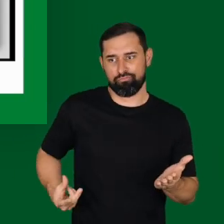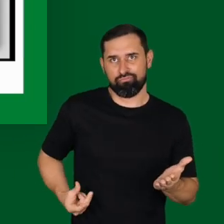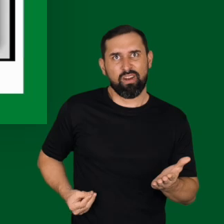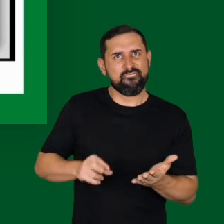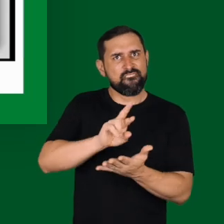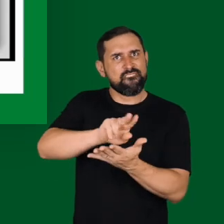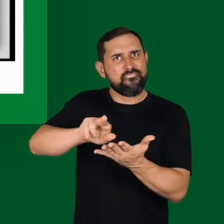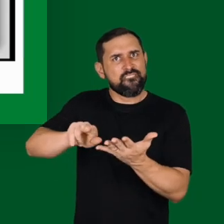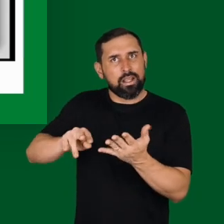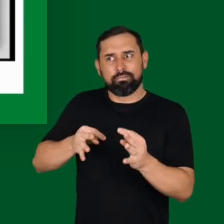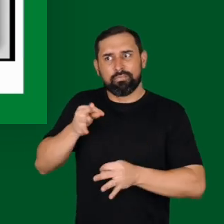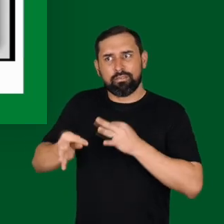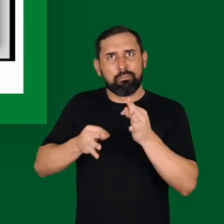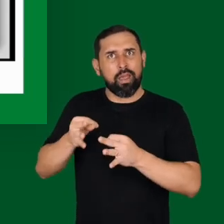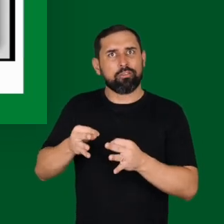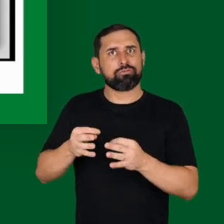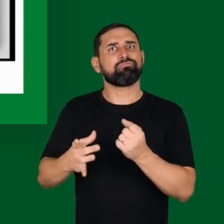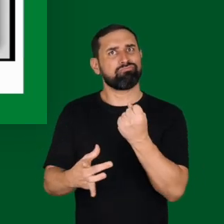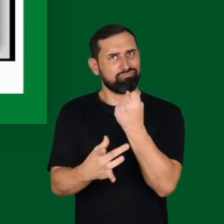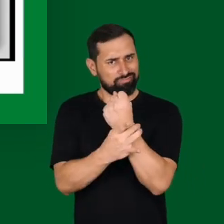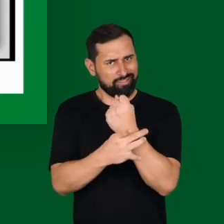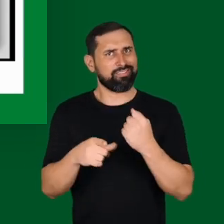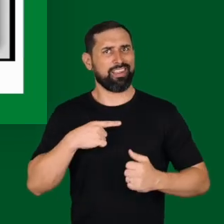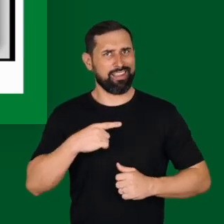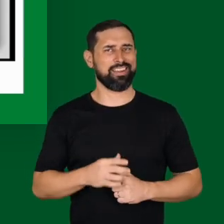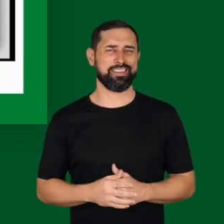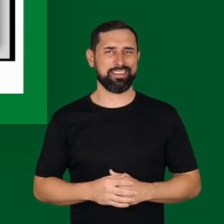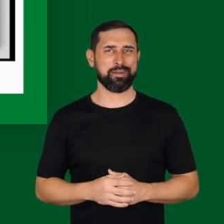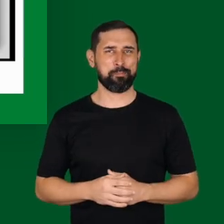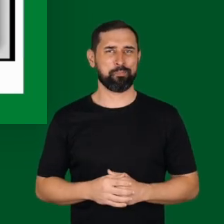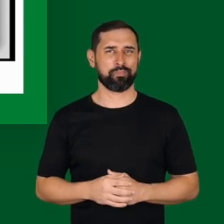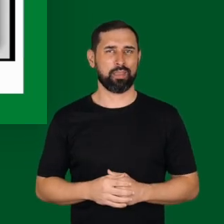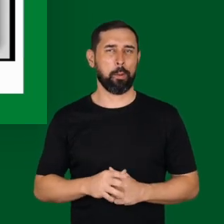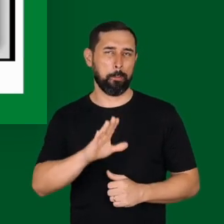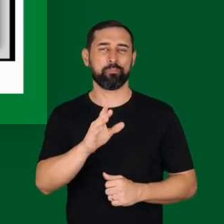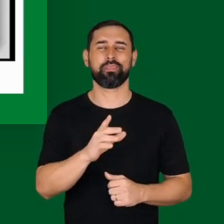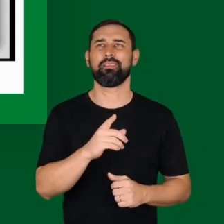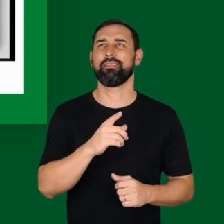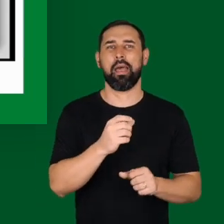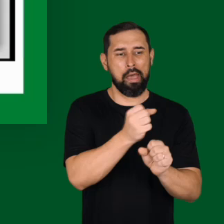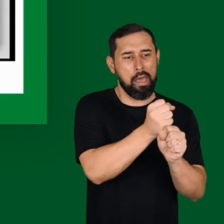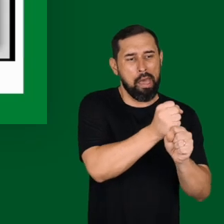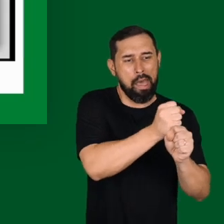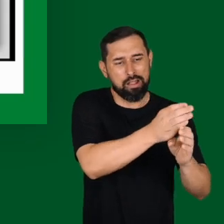e hoje nós temos insulinas bem seguras e conseguimos fazer um tratamento melhor.